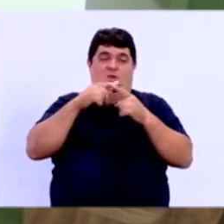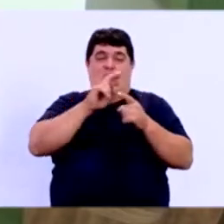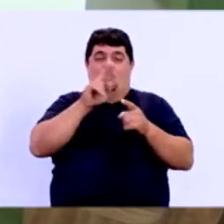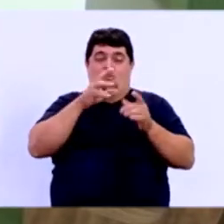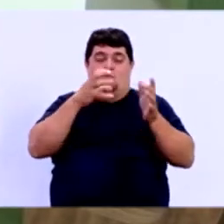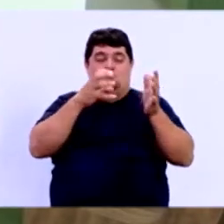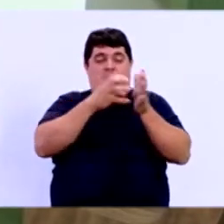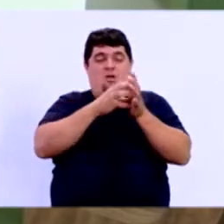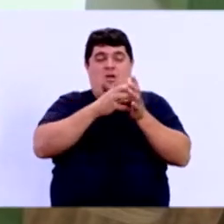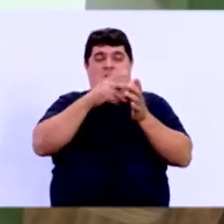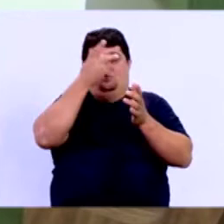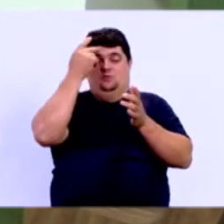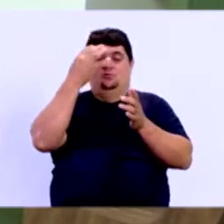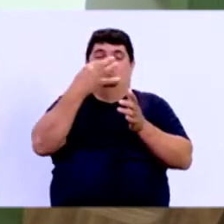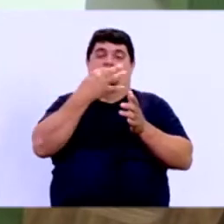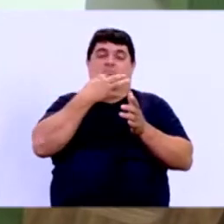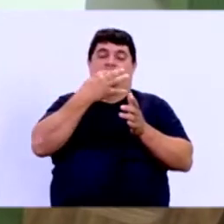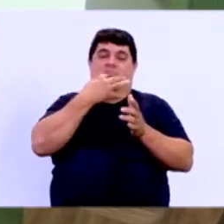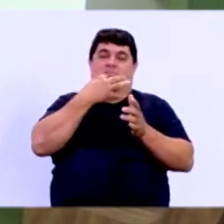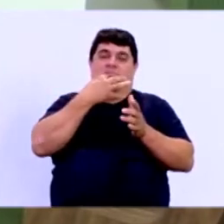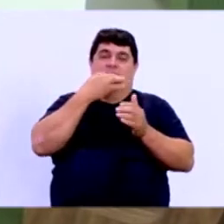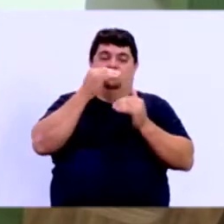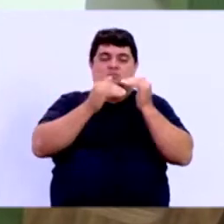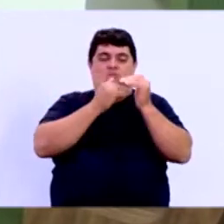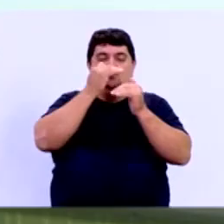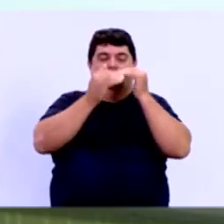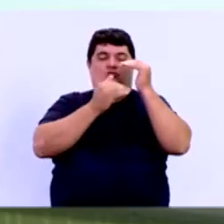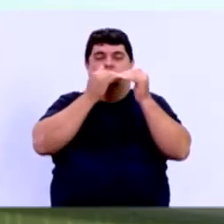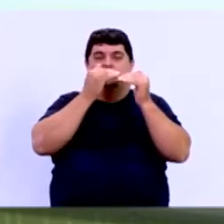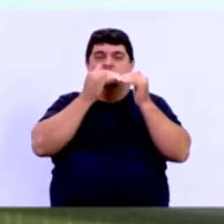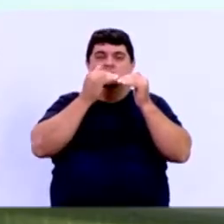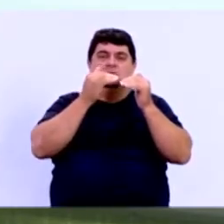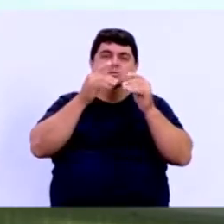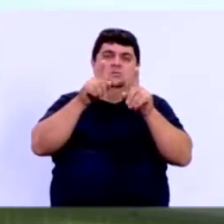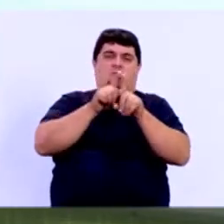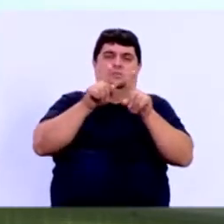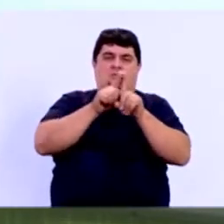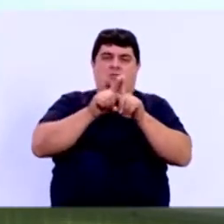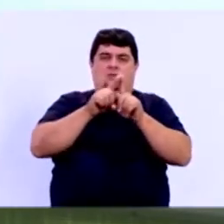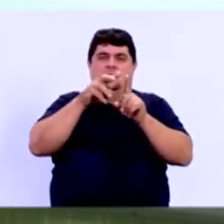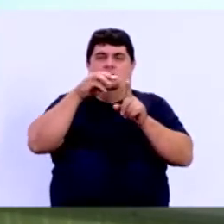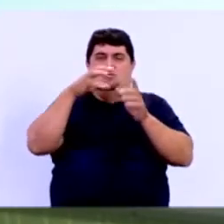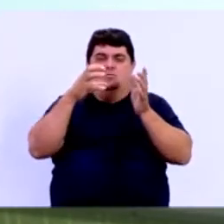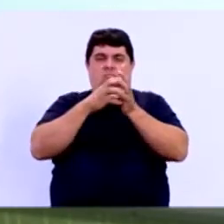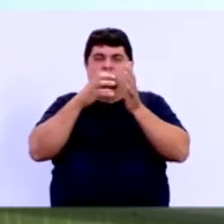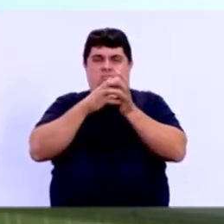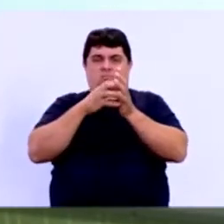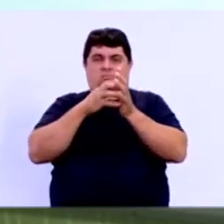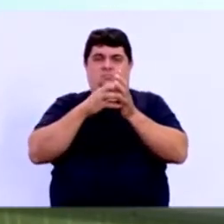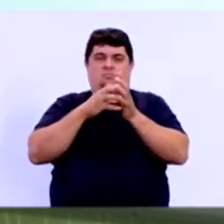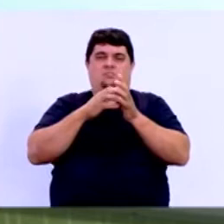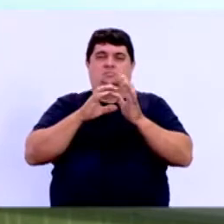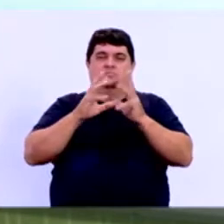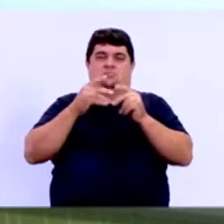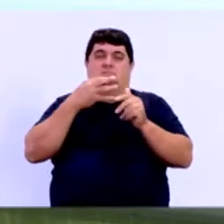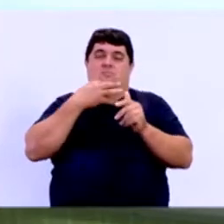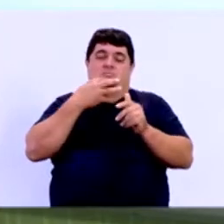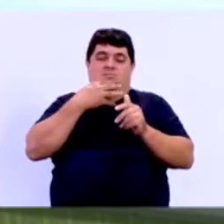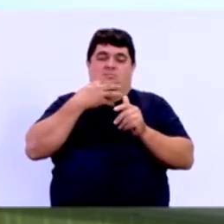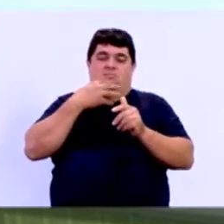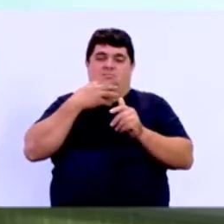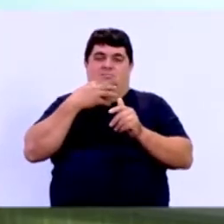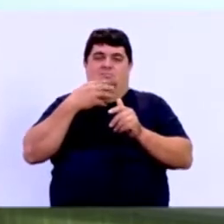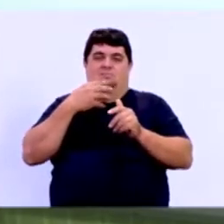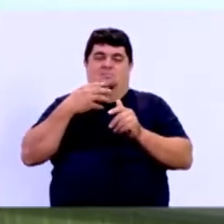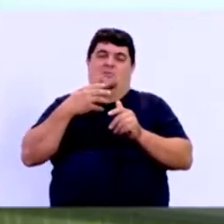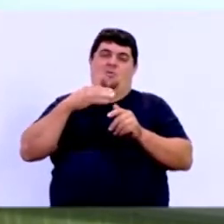ela ocorre de forma redonda, de forma tranquila, e a marca, às vezes, ela fica mais conhecida do que o produto,